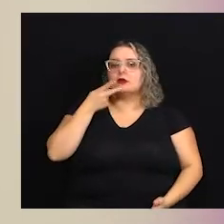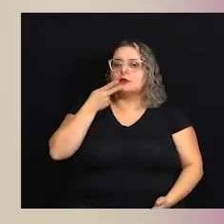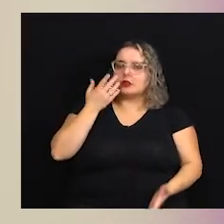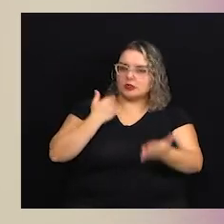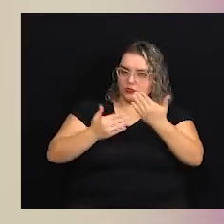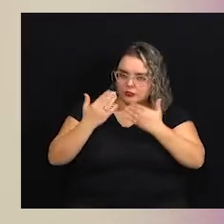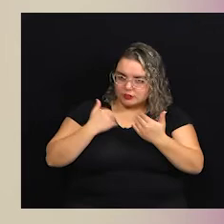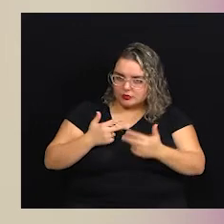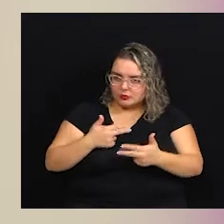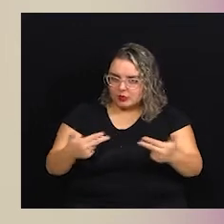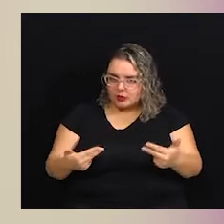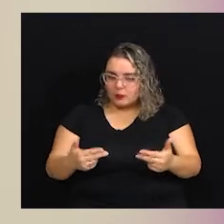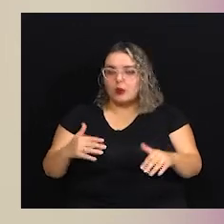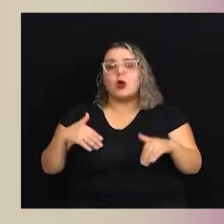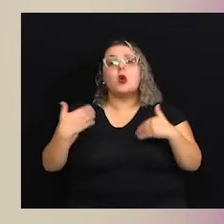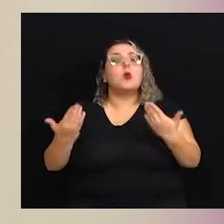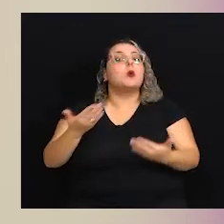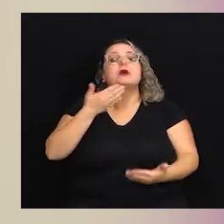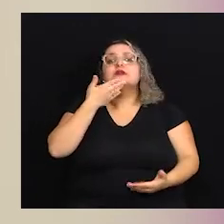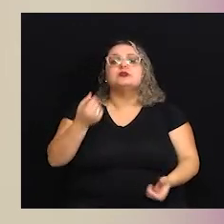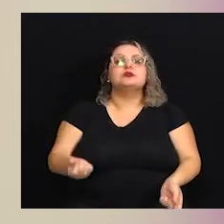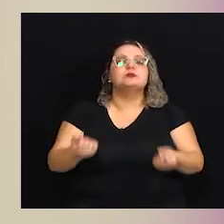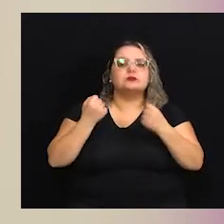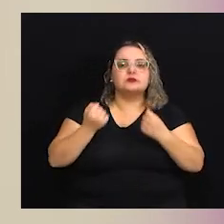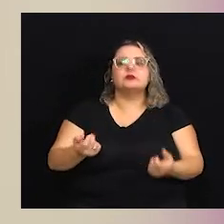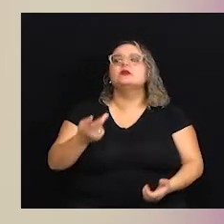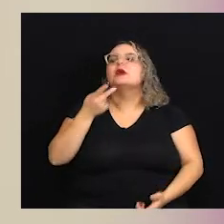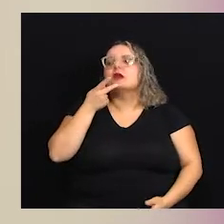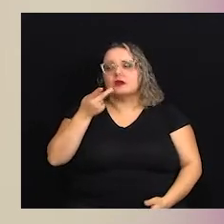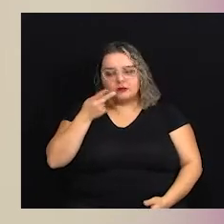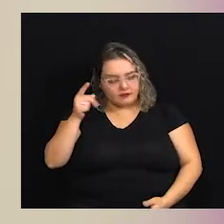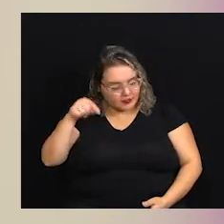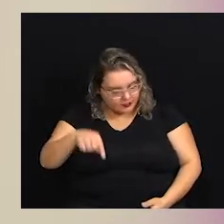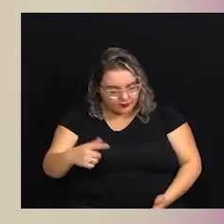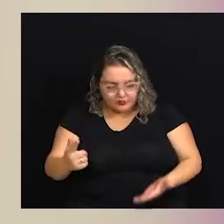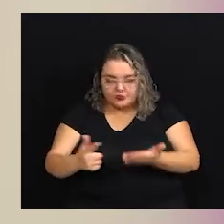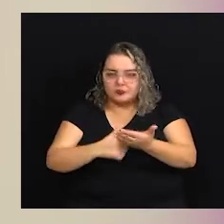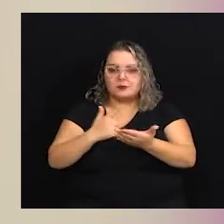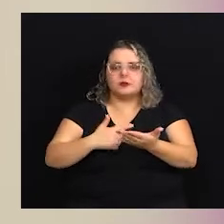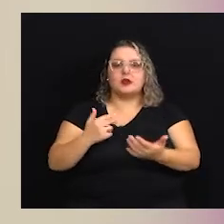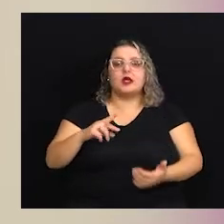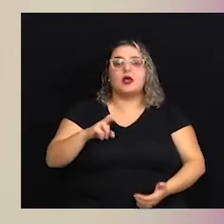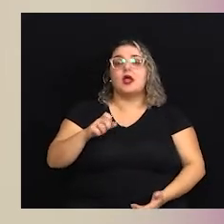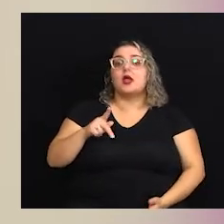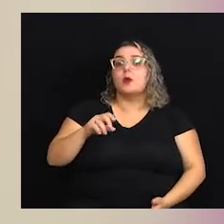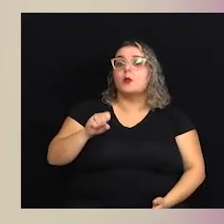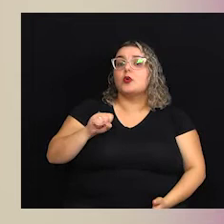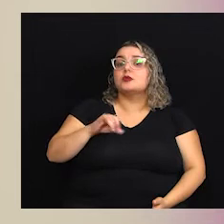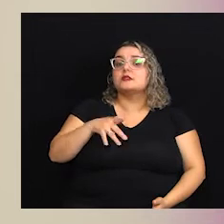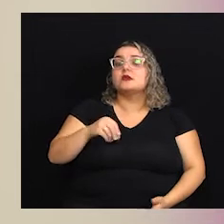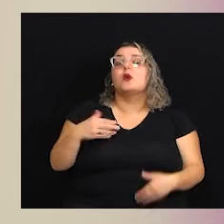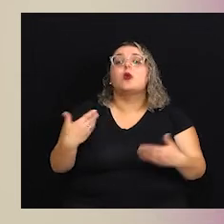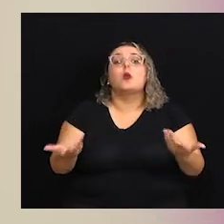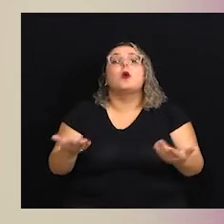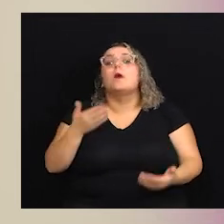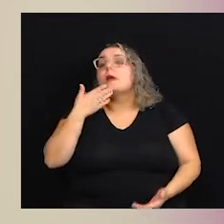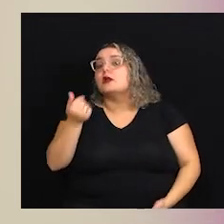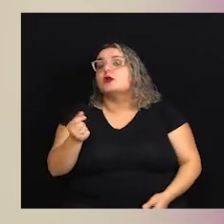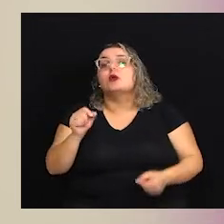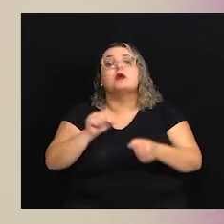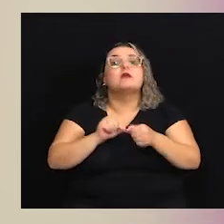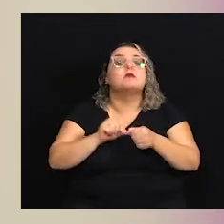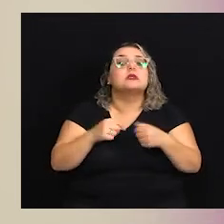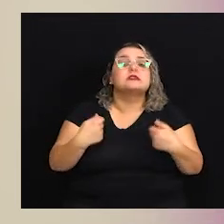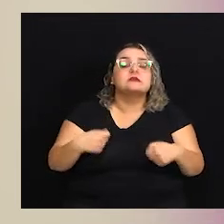sobre alimentação. Quais são os melhores exercícios? Está aqui. Reposição hormonal, qual é melhor? Tenho